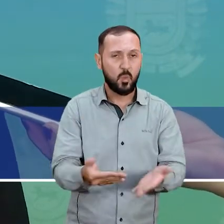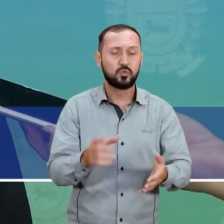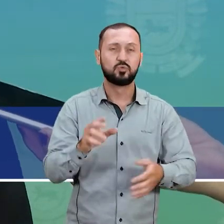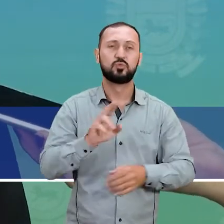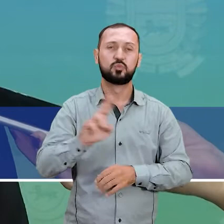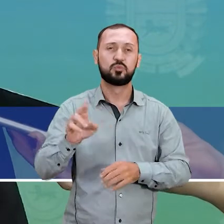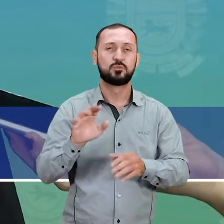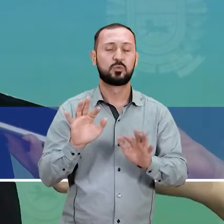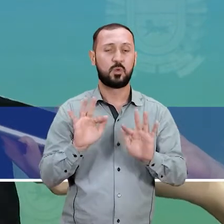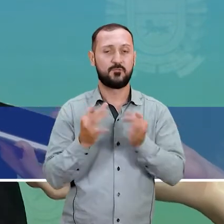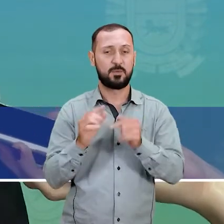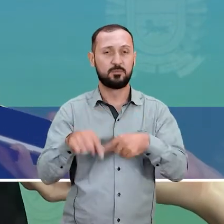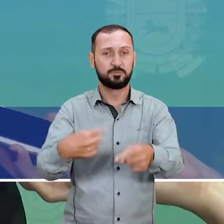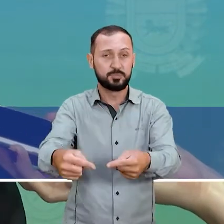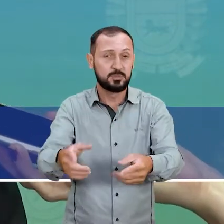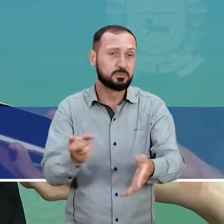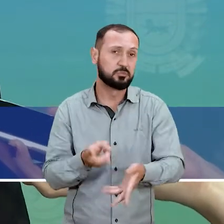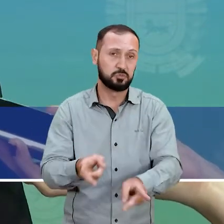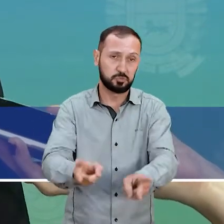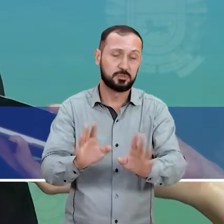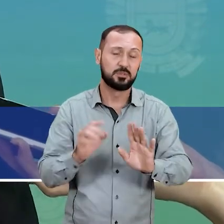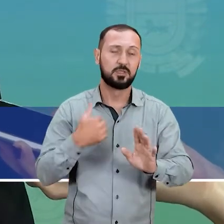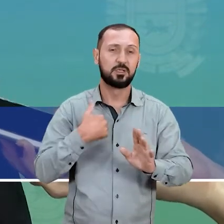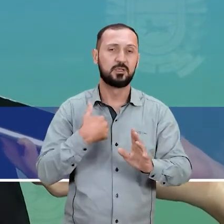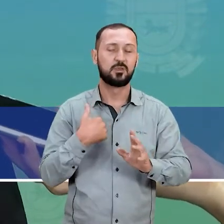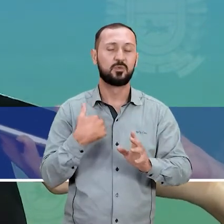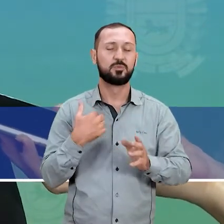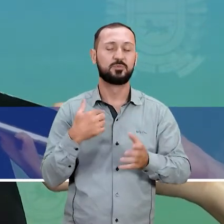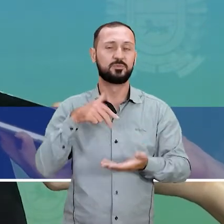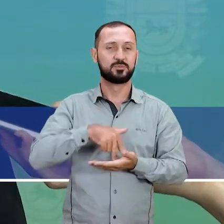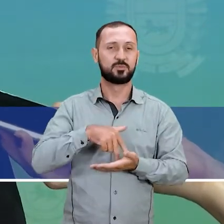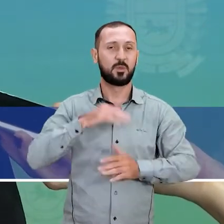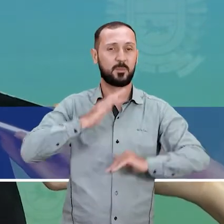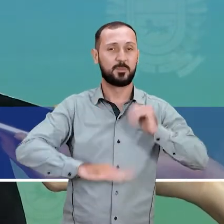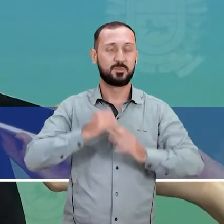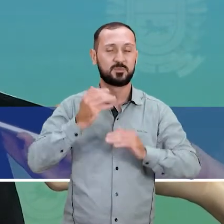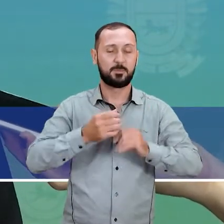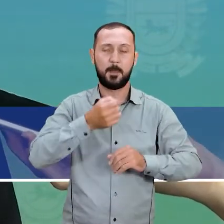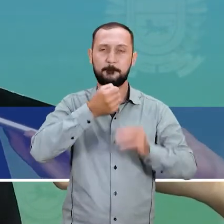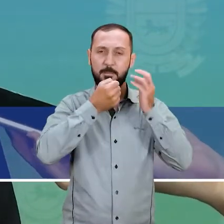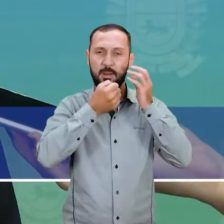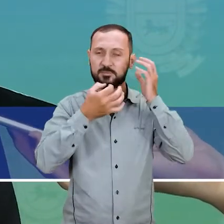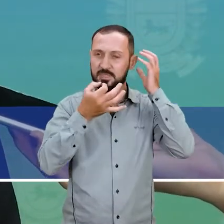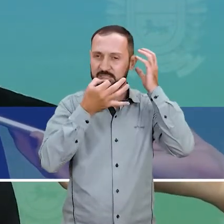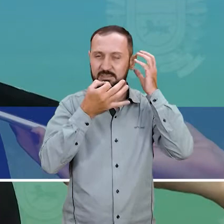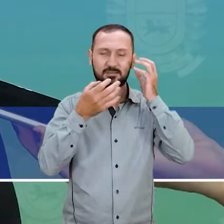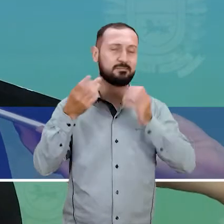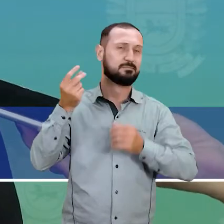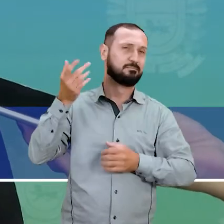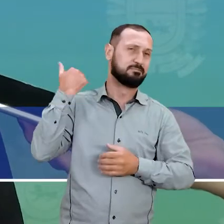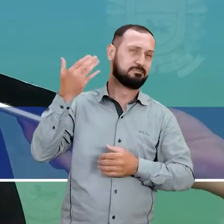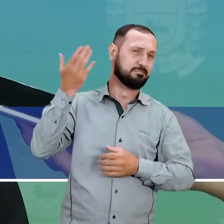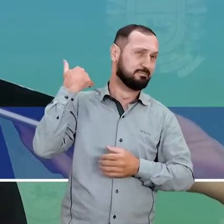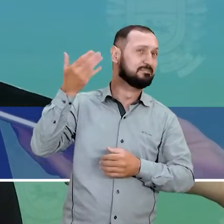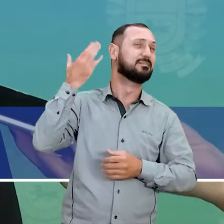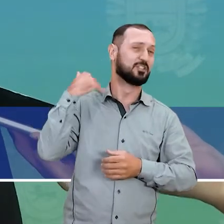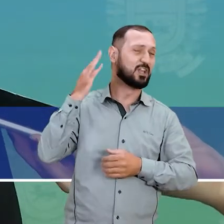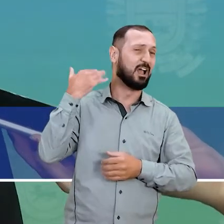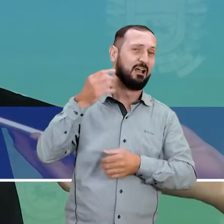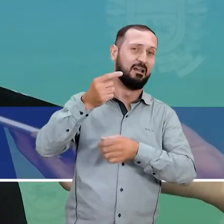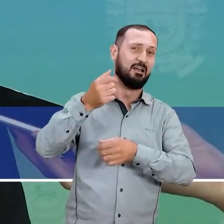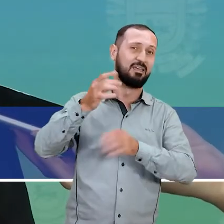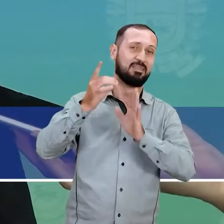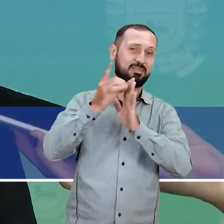hoje com seus herdeiros tocando o negócio. E eu, na condição de radialista já há algum tempo, né,